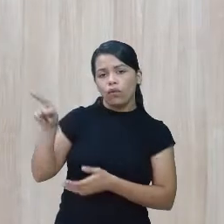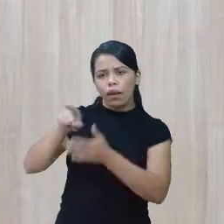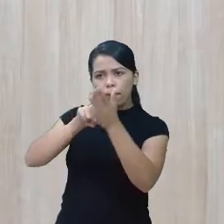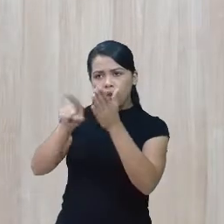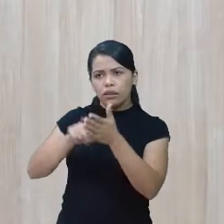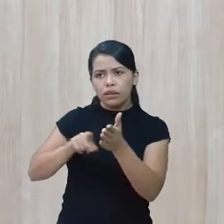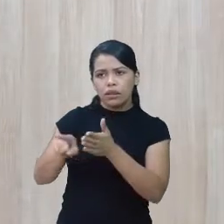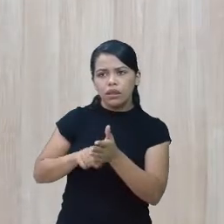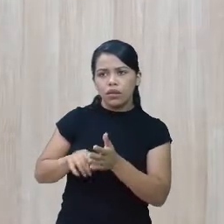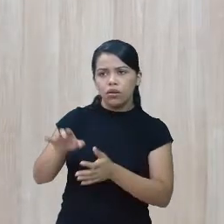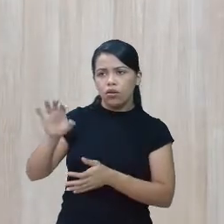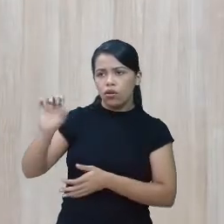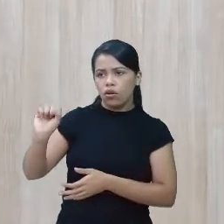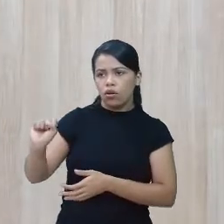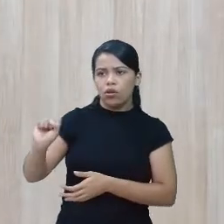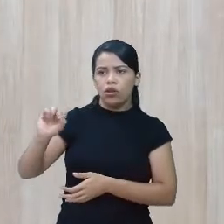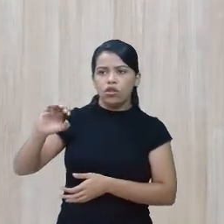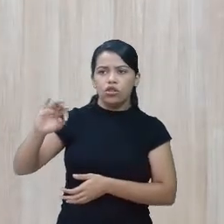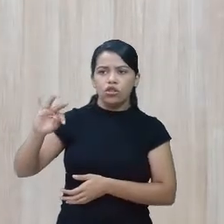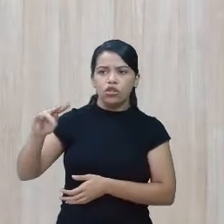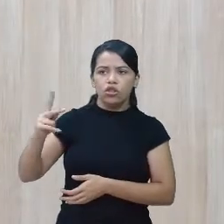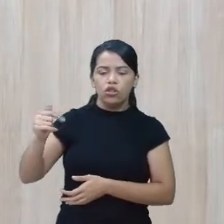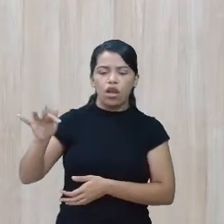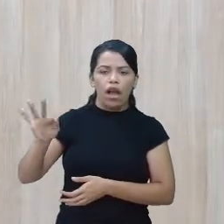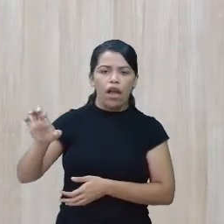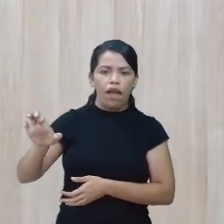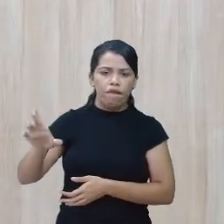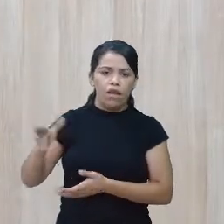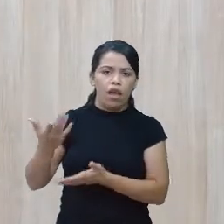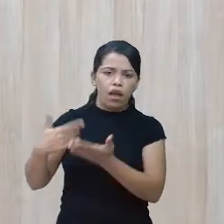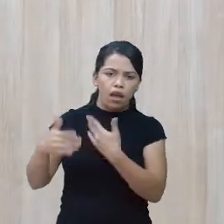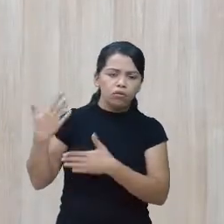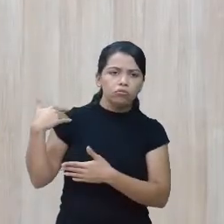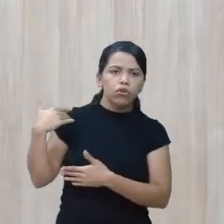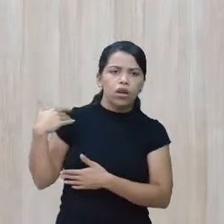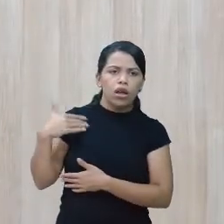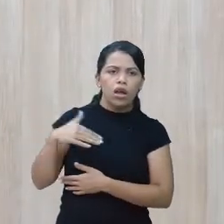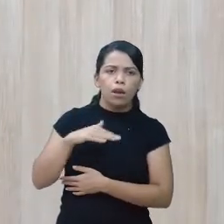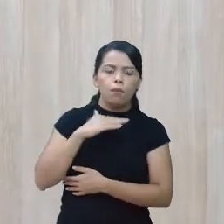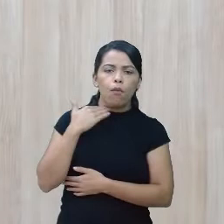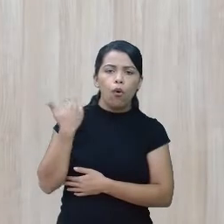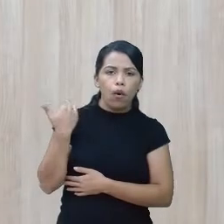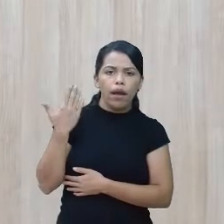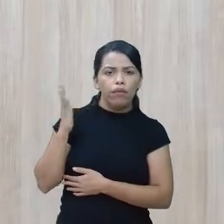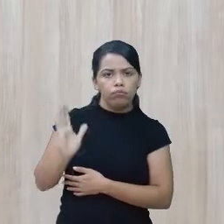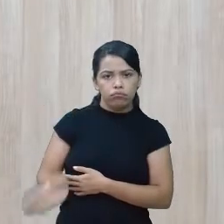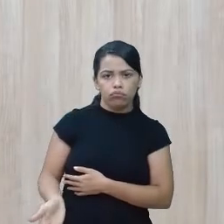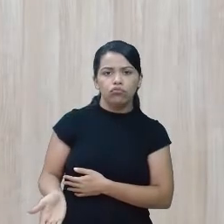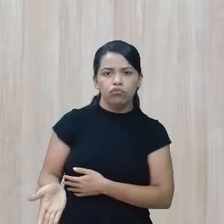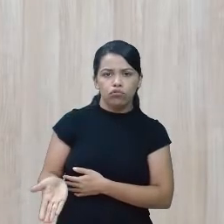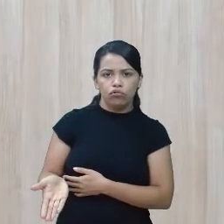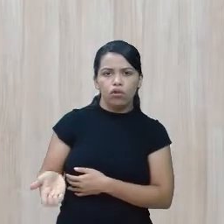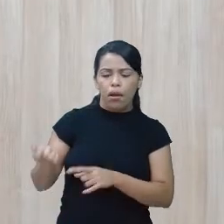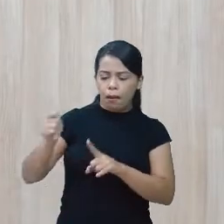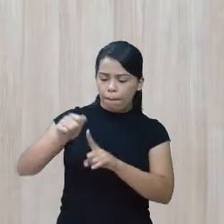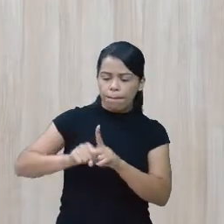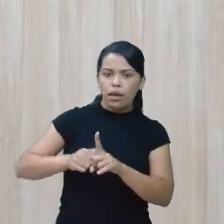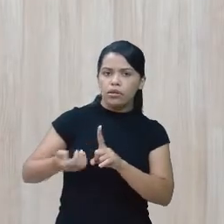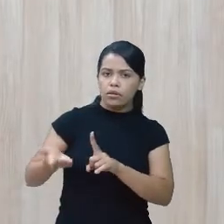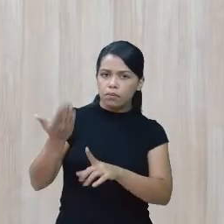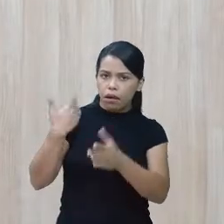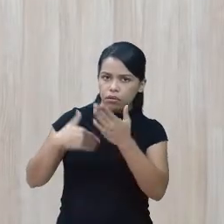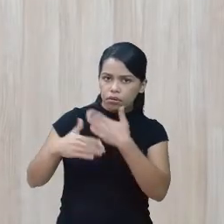Schafer. Ele como eu já disse, ele era, né, porque ele morreu o mês passado, não sei se pela Covid,